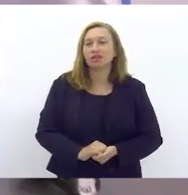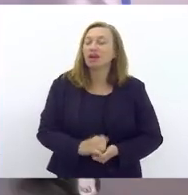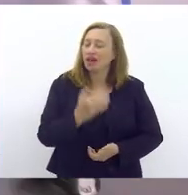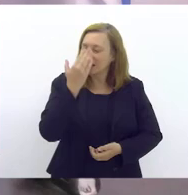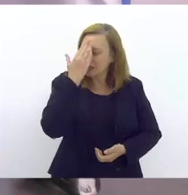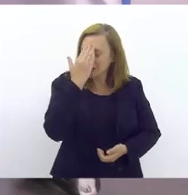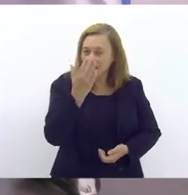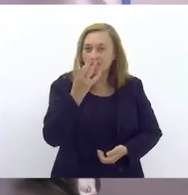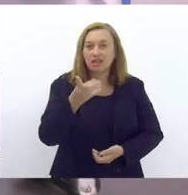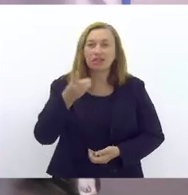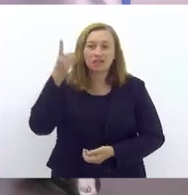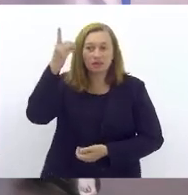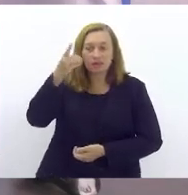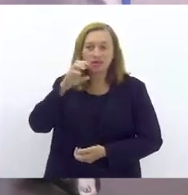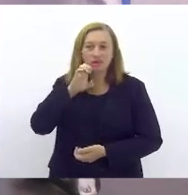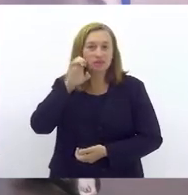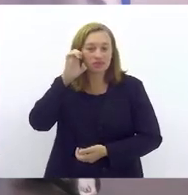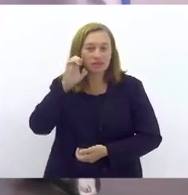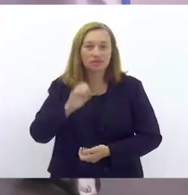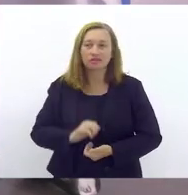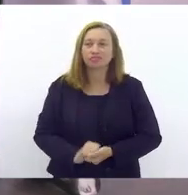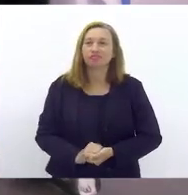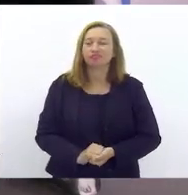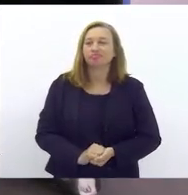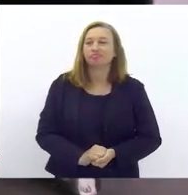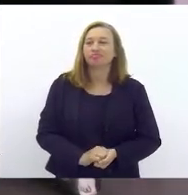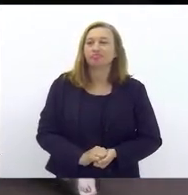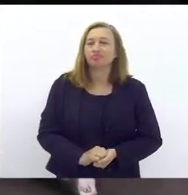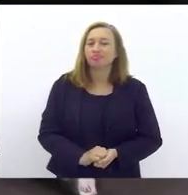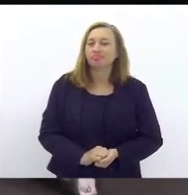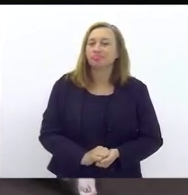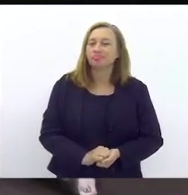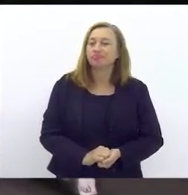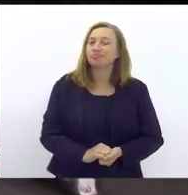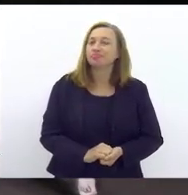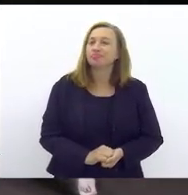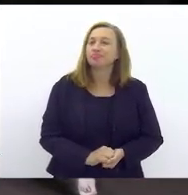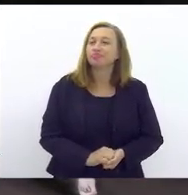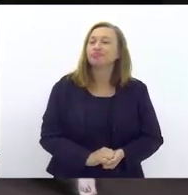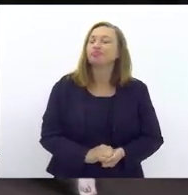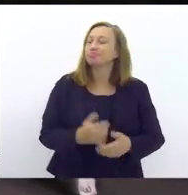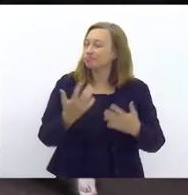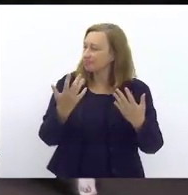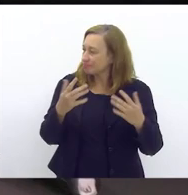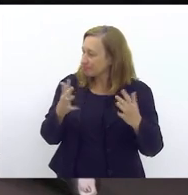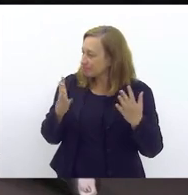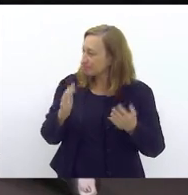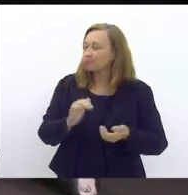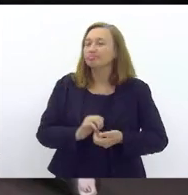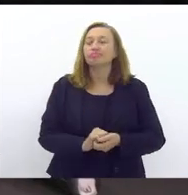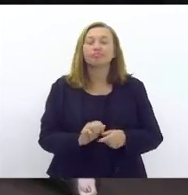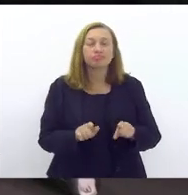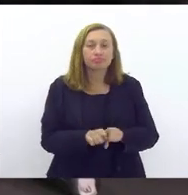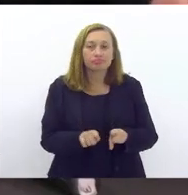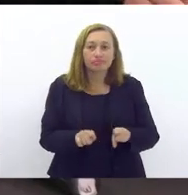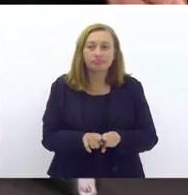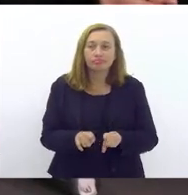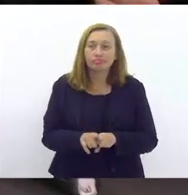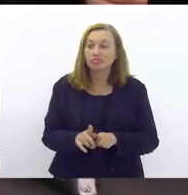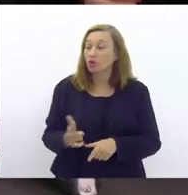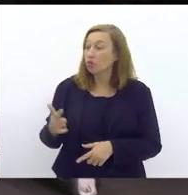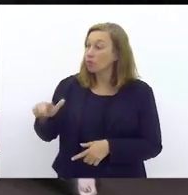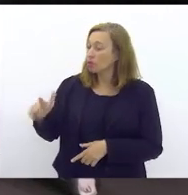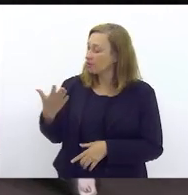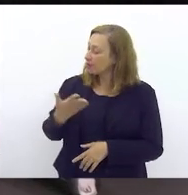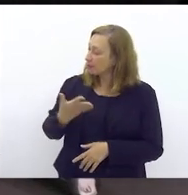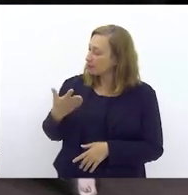Agradecer, então, à deputada Élika Takimoto e cumprimentar, além de cumprimentá-la, cumprimentá-la também essa outra guerreira